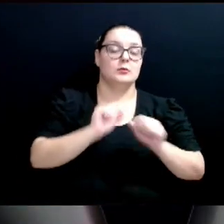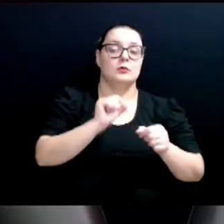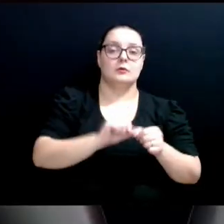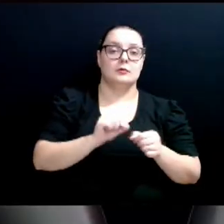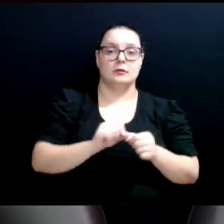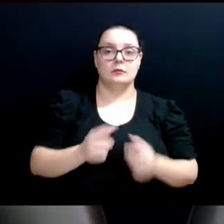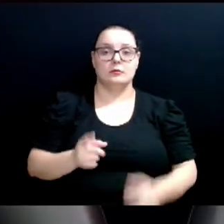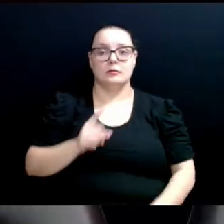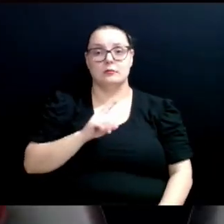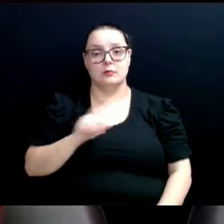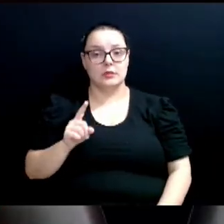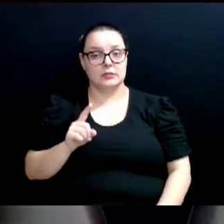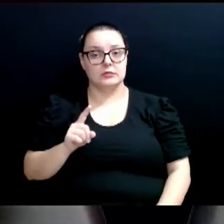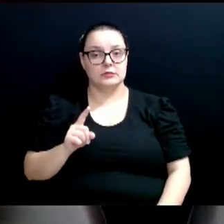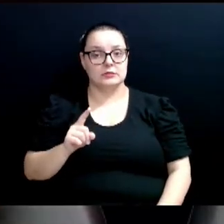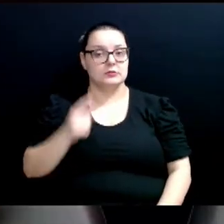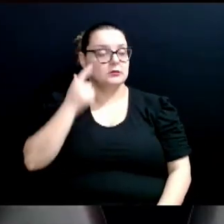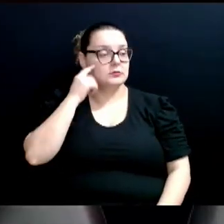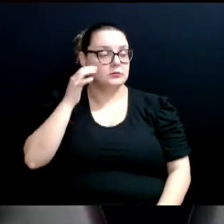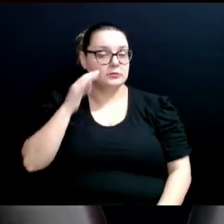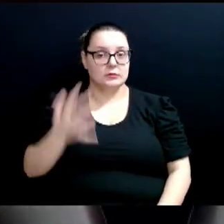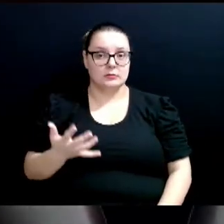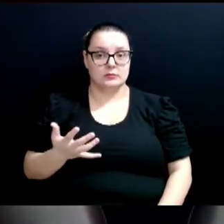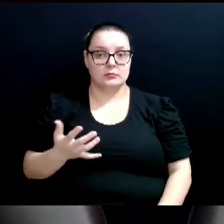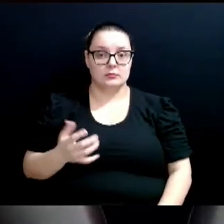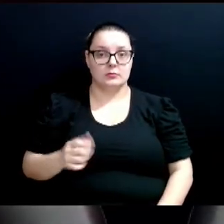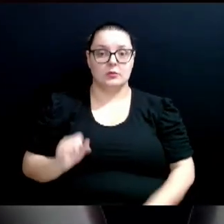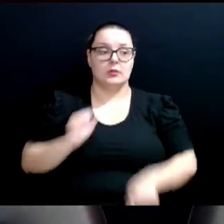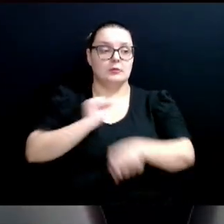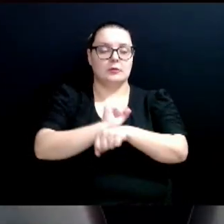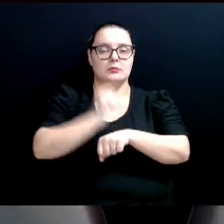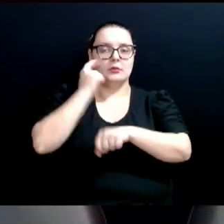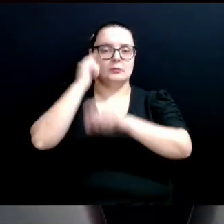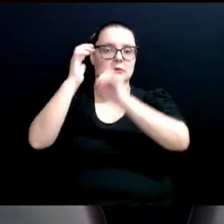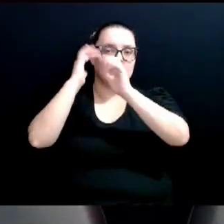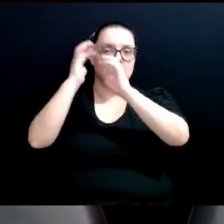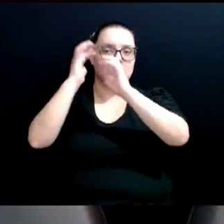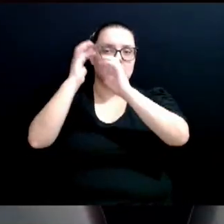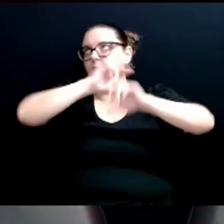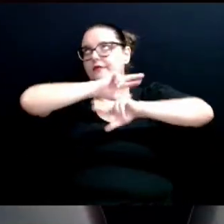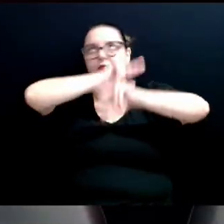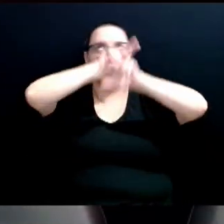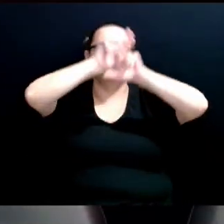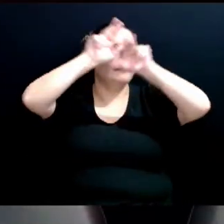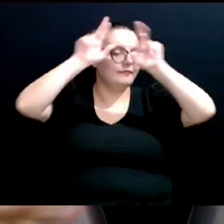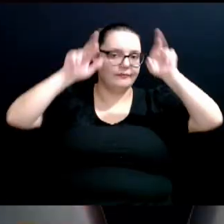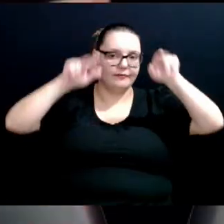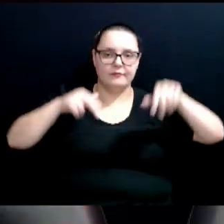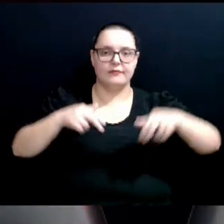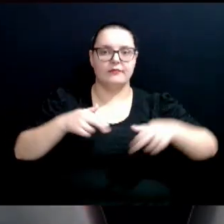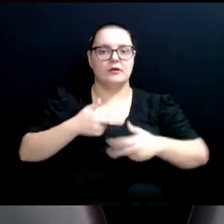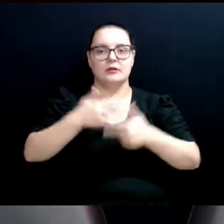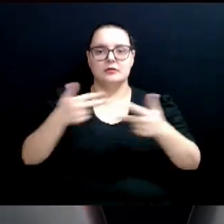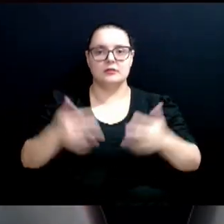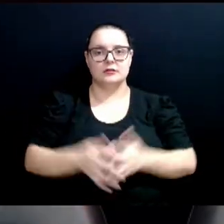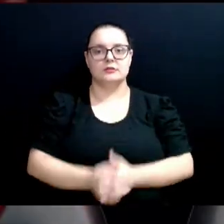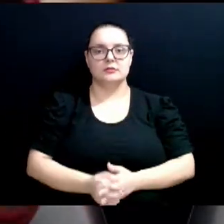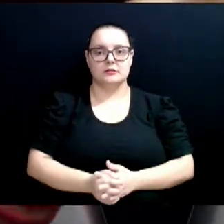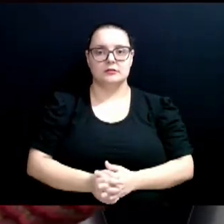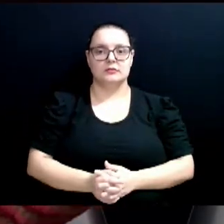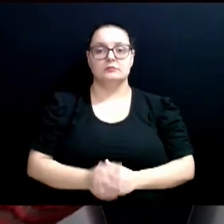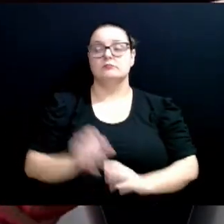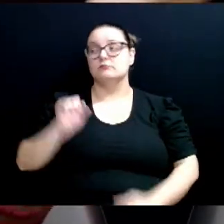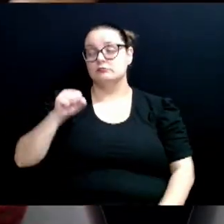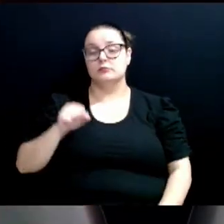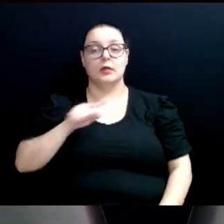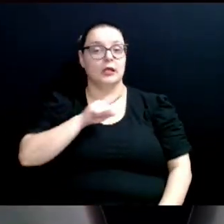ela não está pensando, porque ela paralisou, mas na cabeça dela pode estar passando um turbilhão de situações. uhum, Então essa não reação